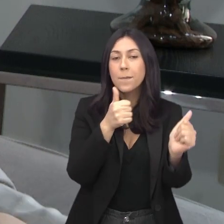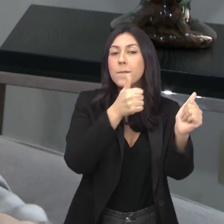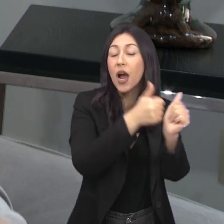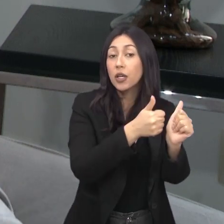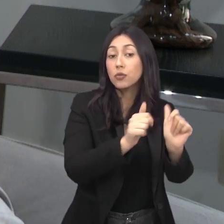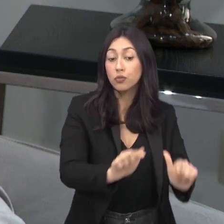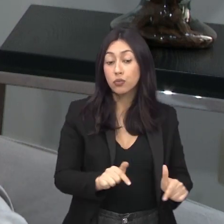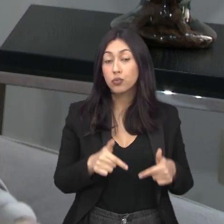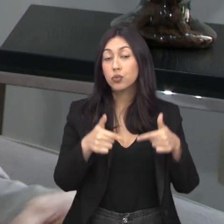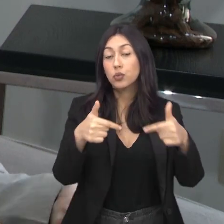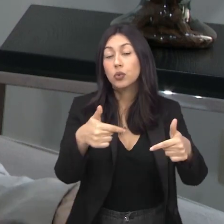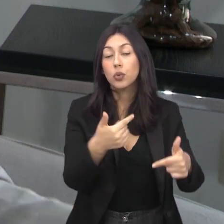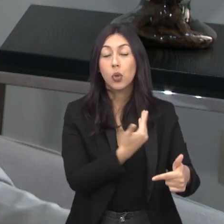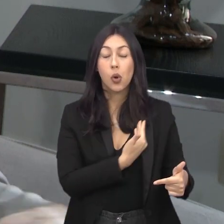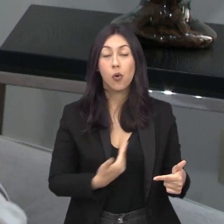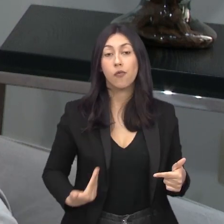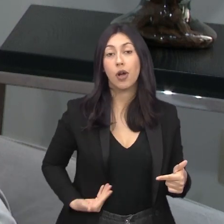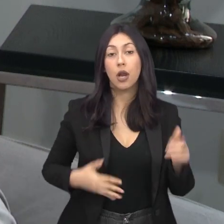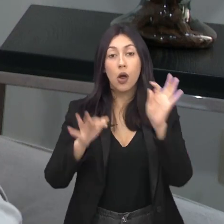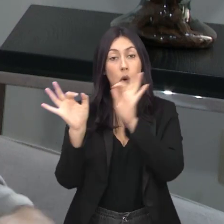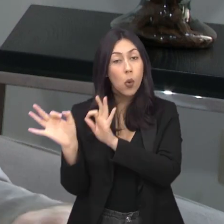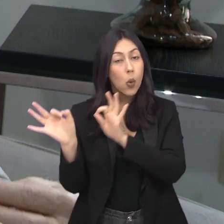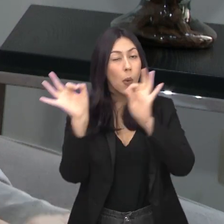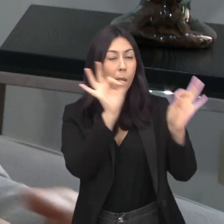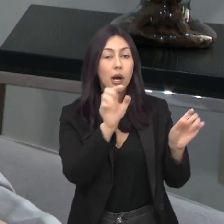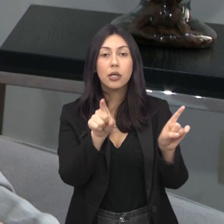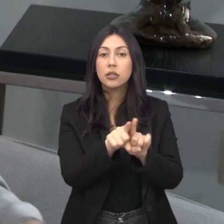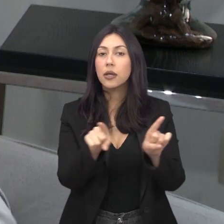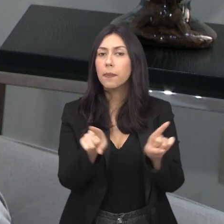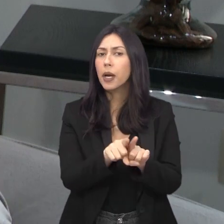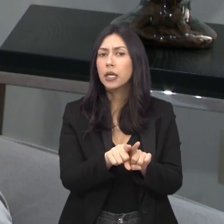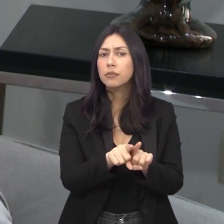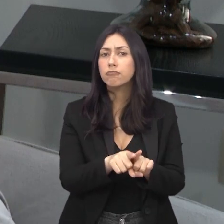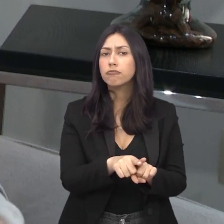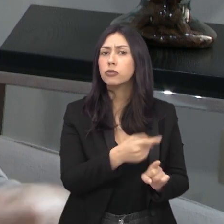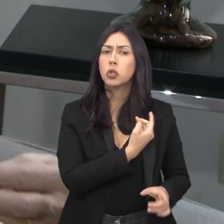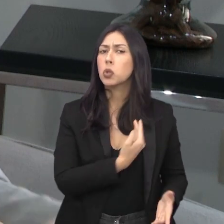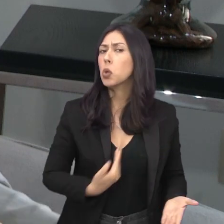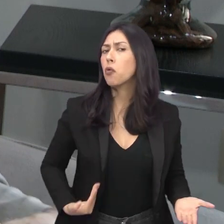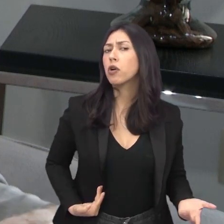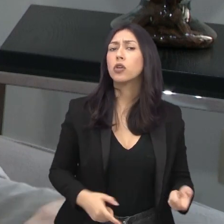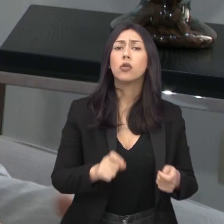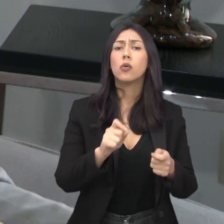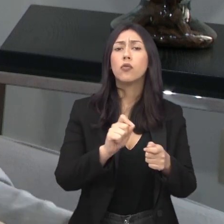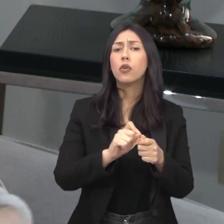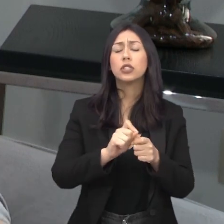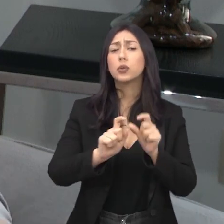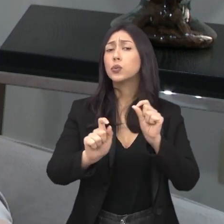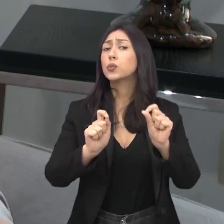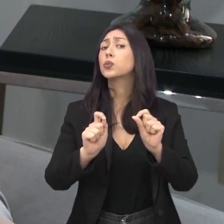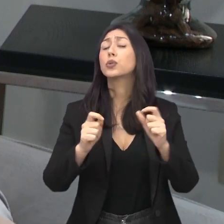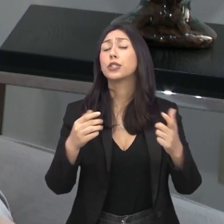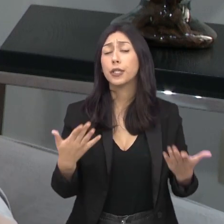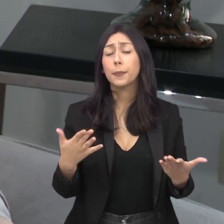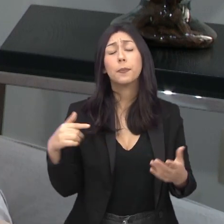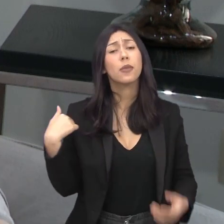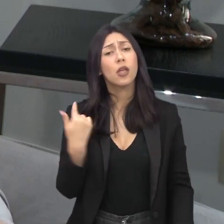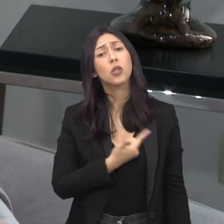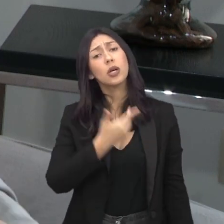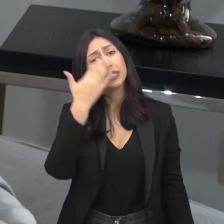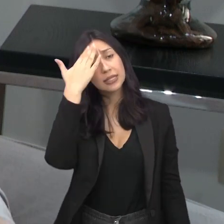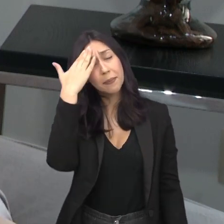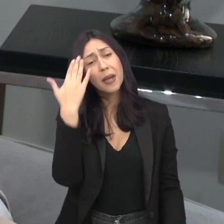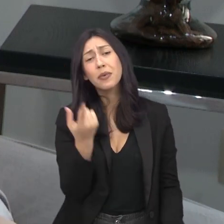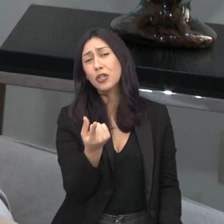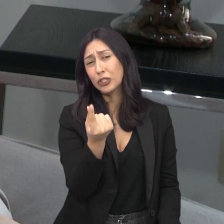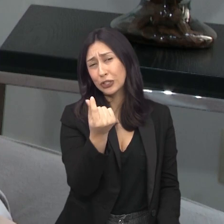ações públicas, né, do poder público e do que o poder público está pautando como prioridade. Nós sabemos que